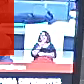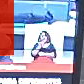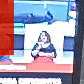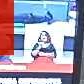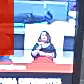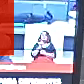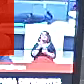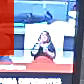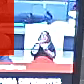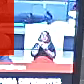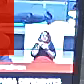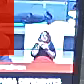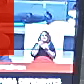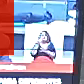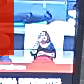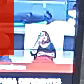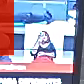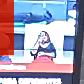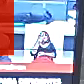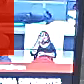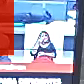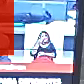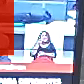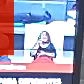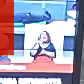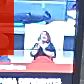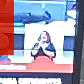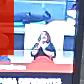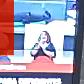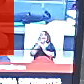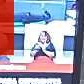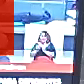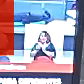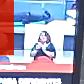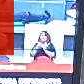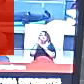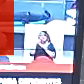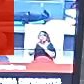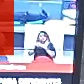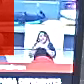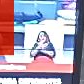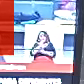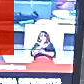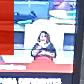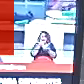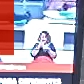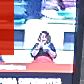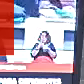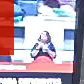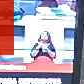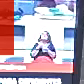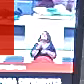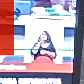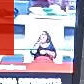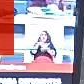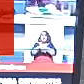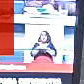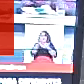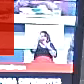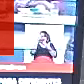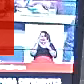finalidade de apreciar e determinar a lavratura da ata e encerra os trabalhos. Boa noite e muito obrigado a todos.